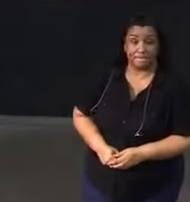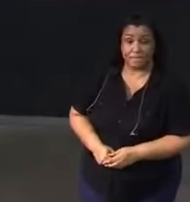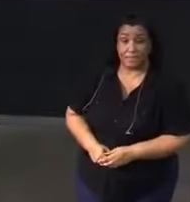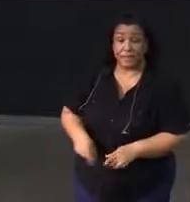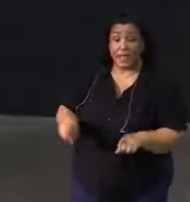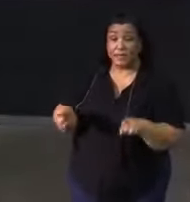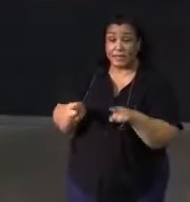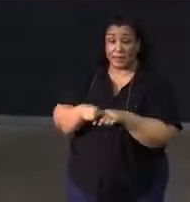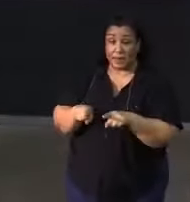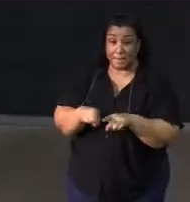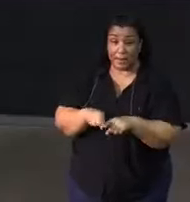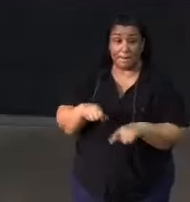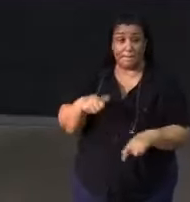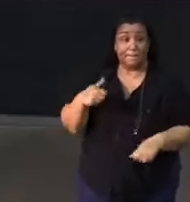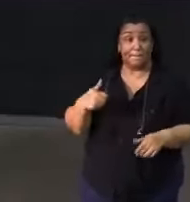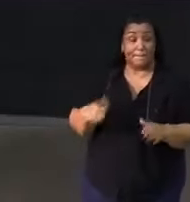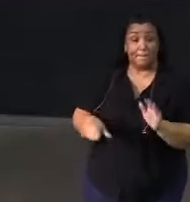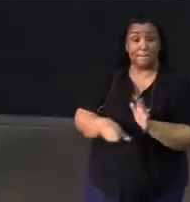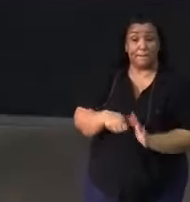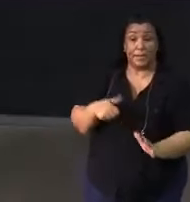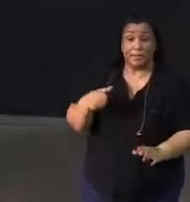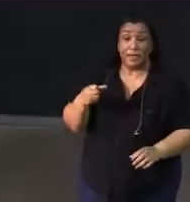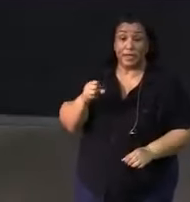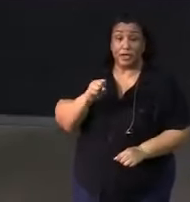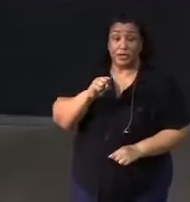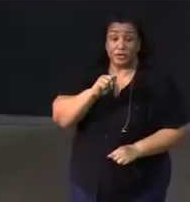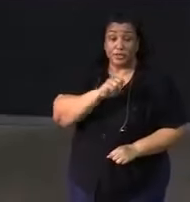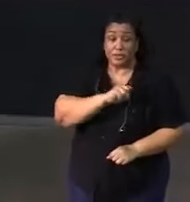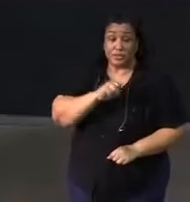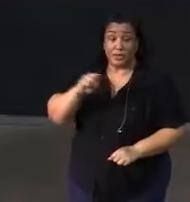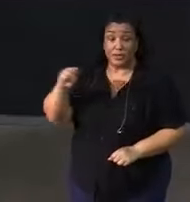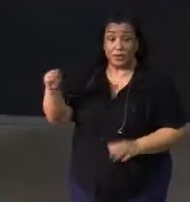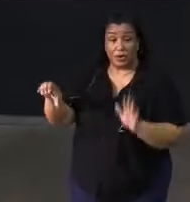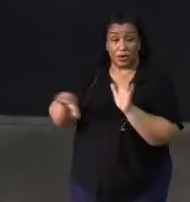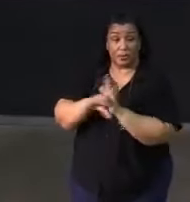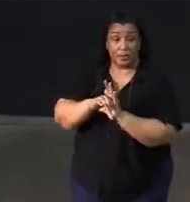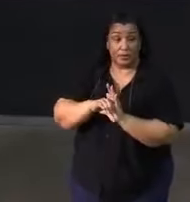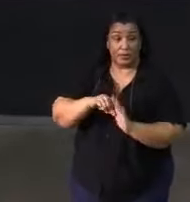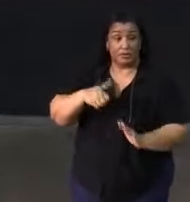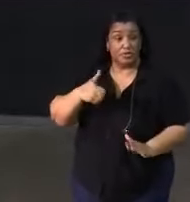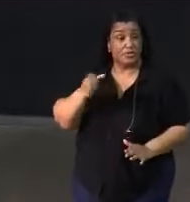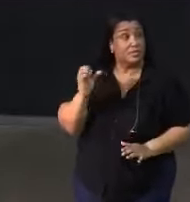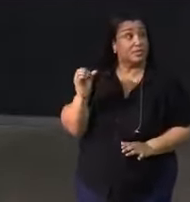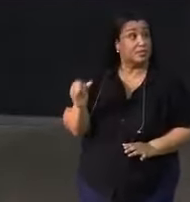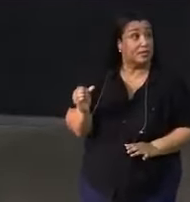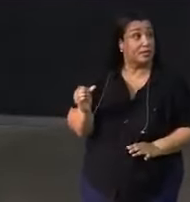do primeiro livro do profeta Samuel, capítulo 16.